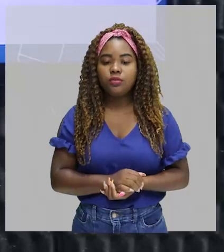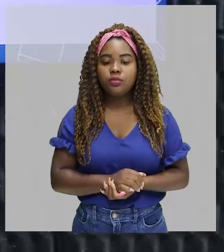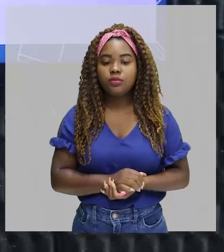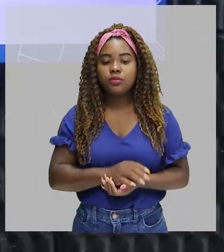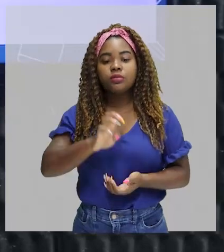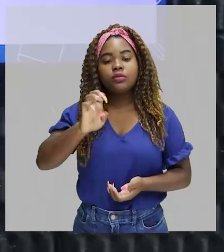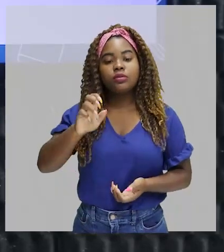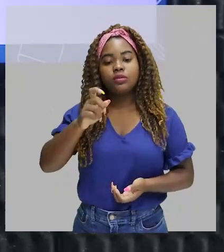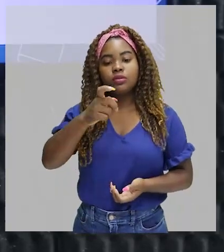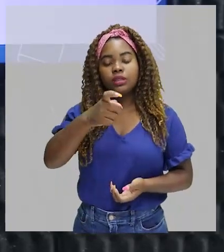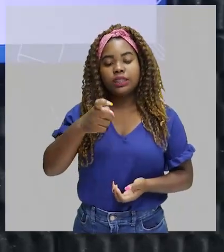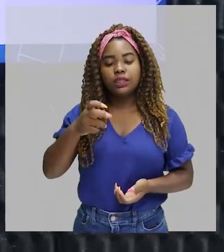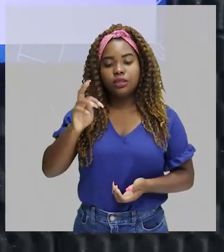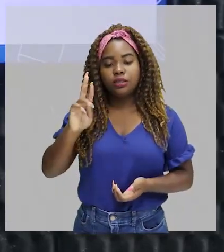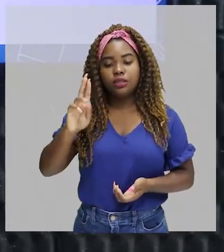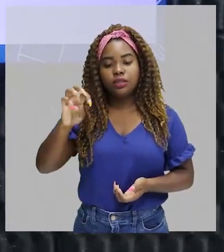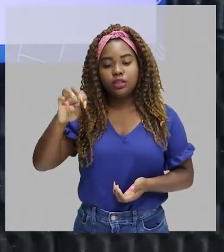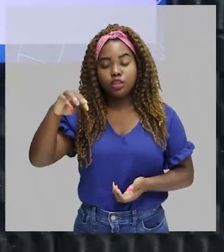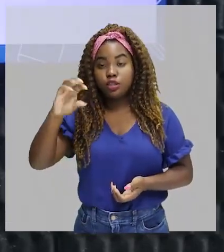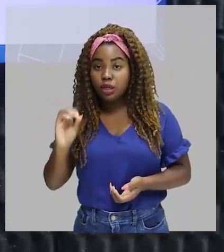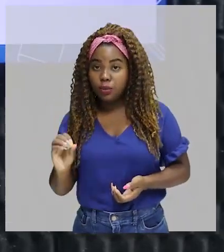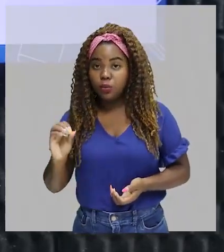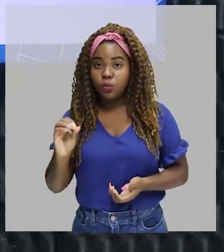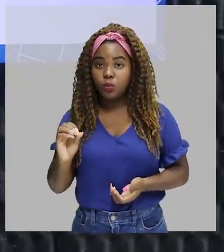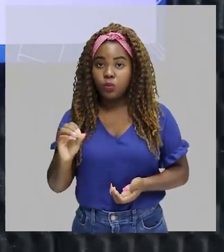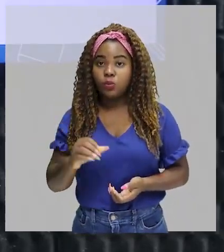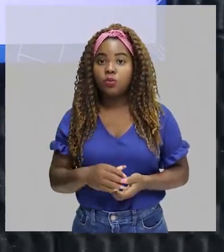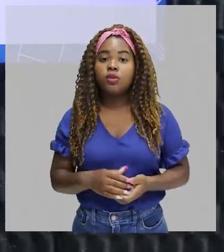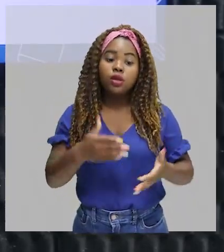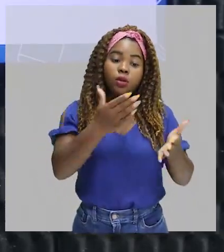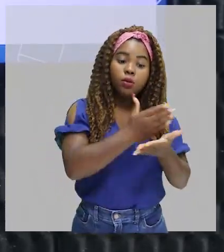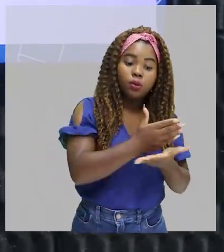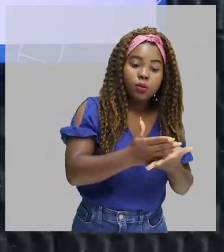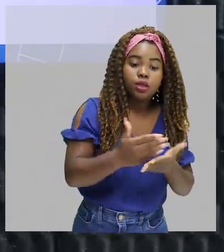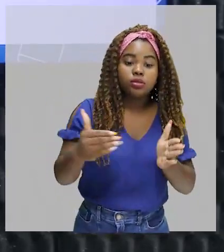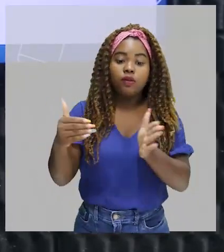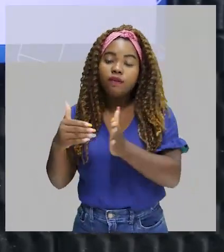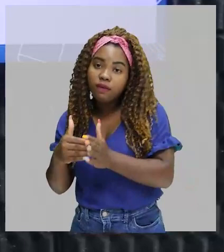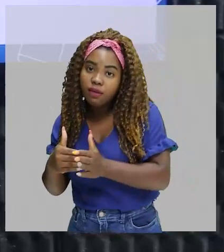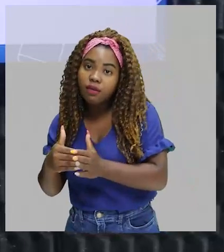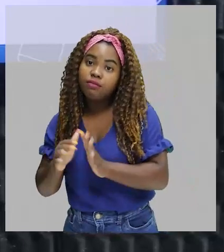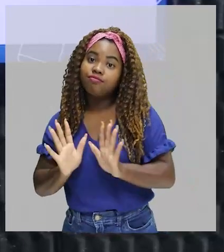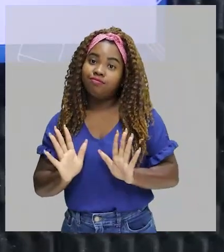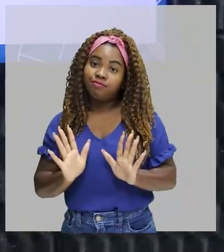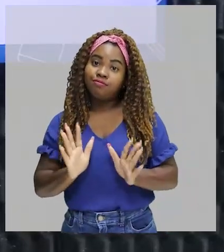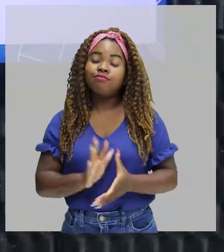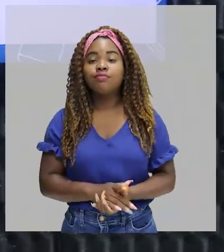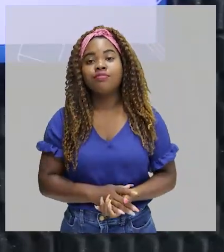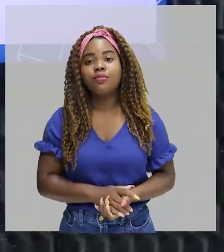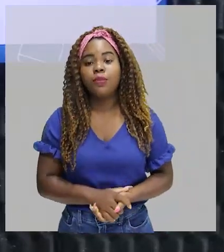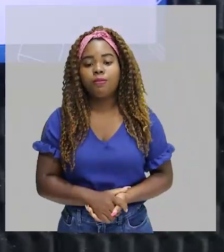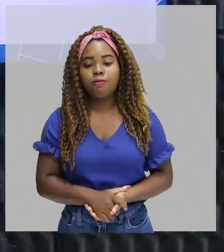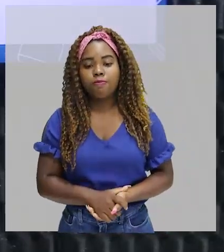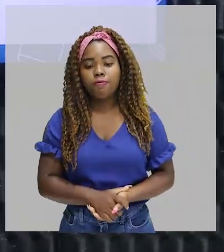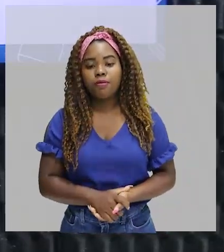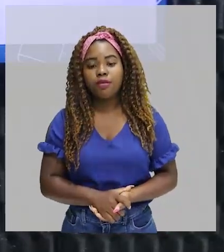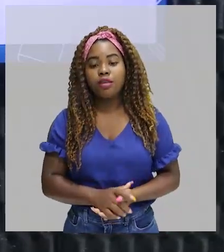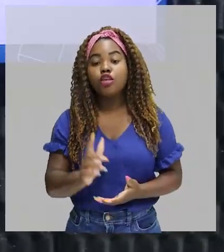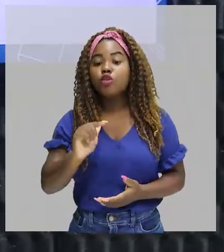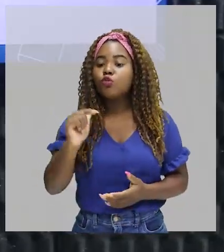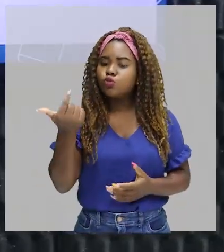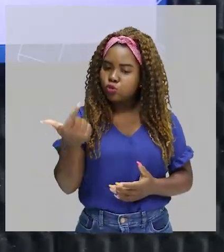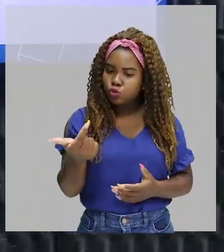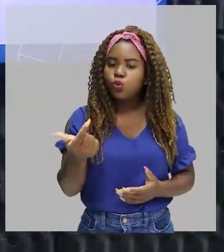de extremos, tá? Extremos, né? O começo e o fim. Então, o nome é bem sugestivo. E